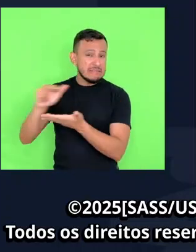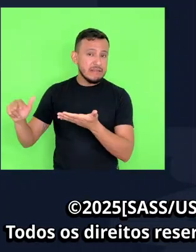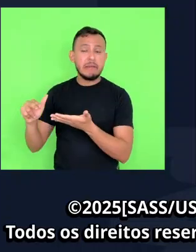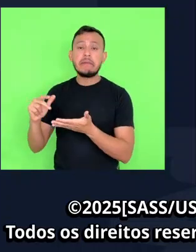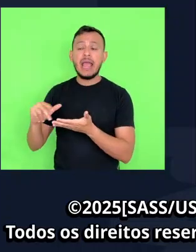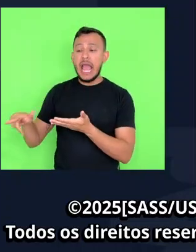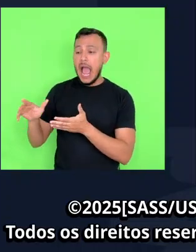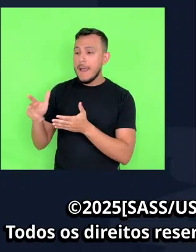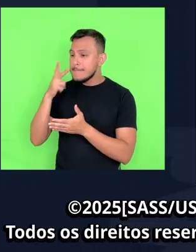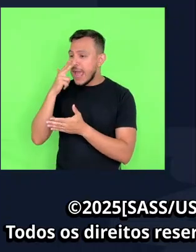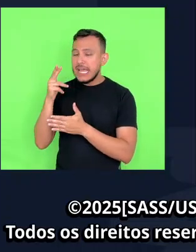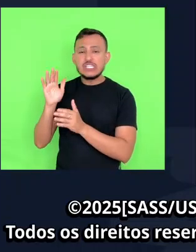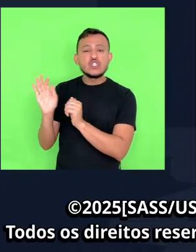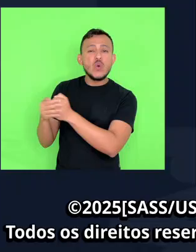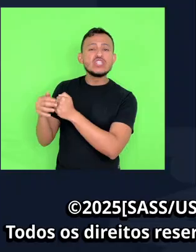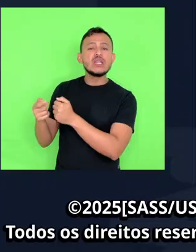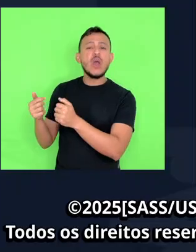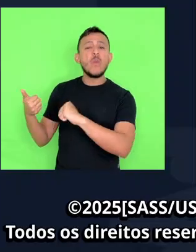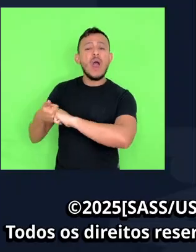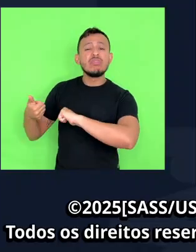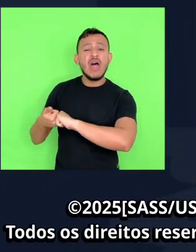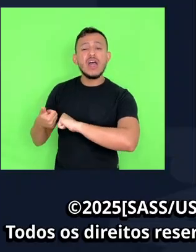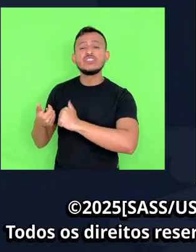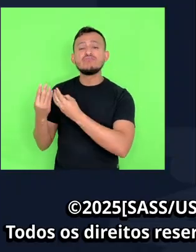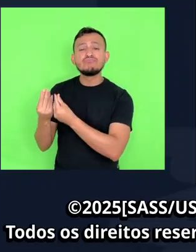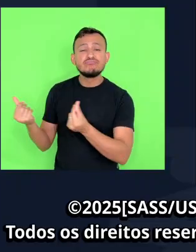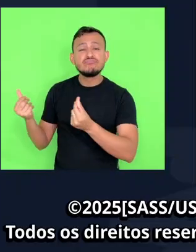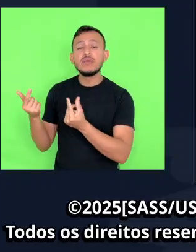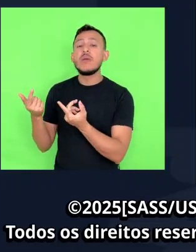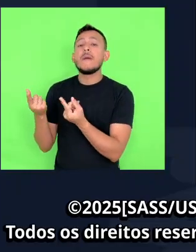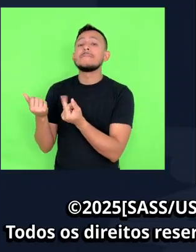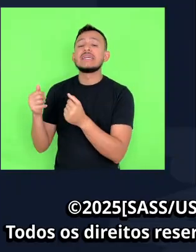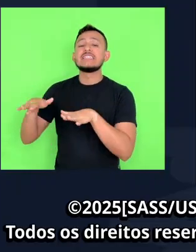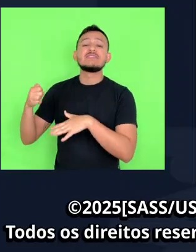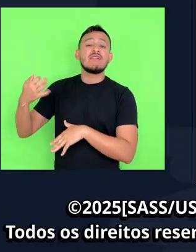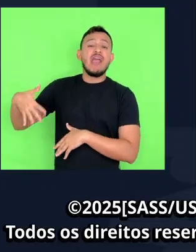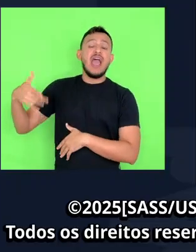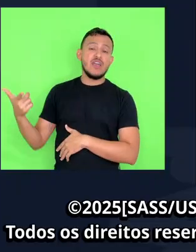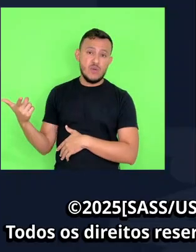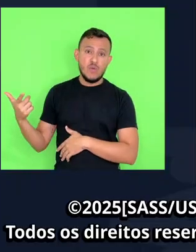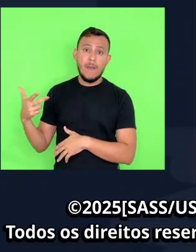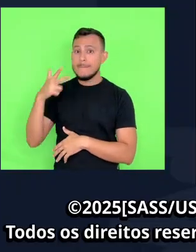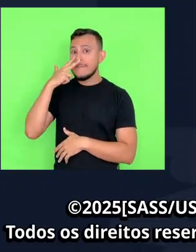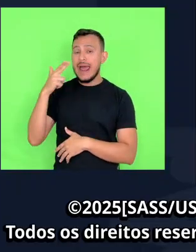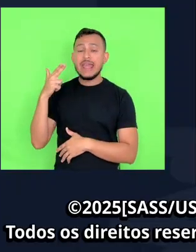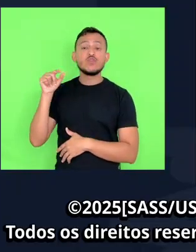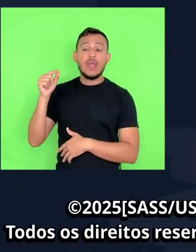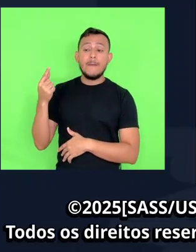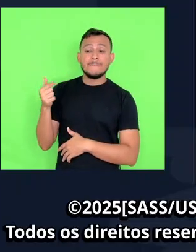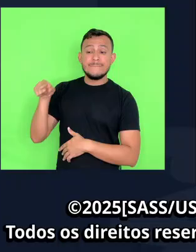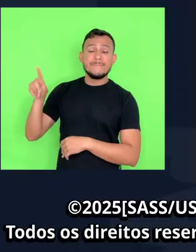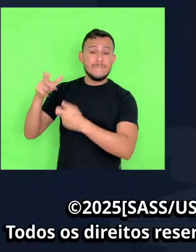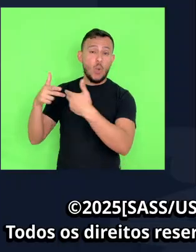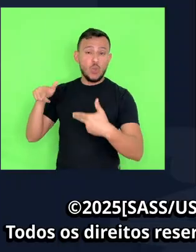boa qualidade e com preços muitas vezes muito caros, tornando também o preço